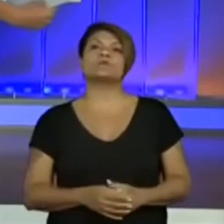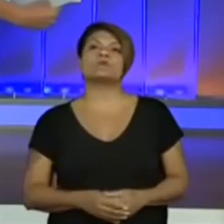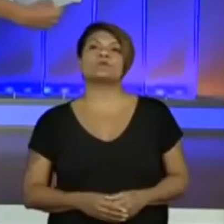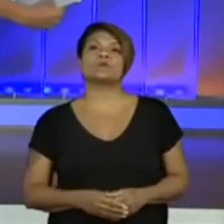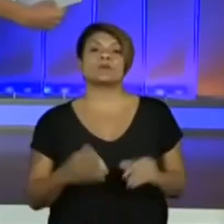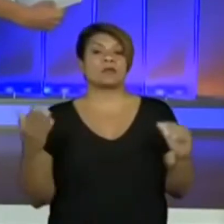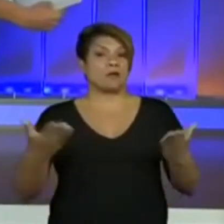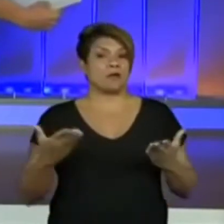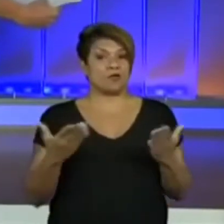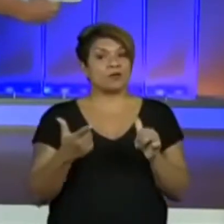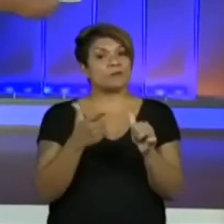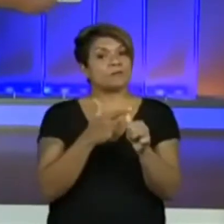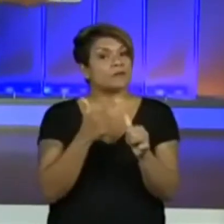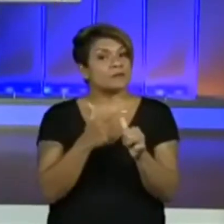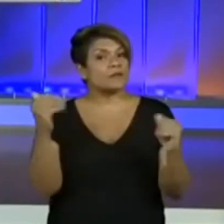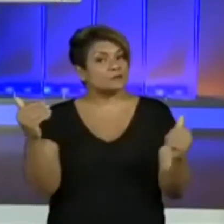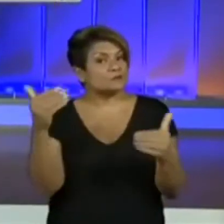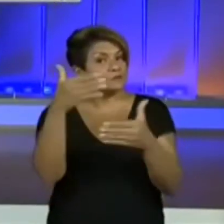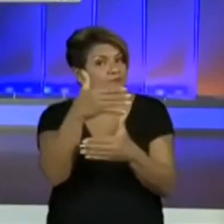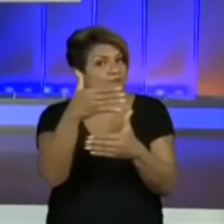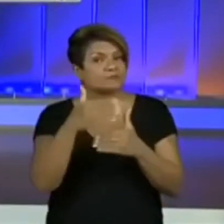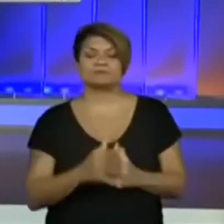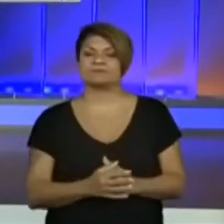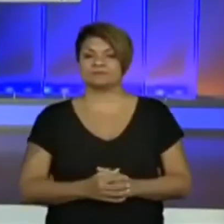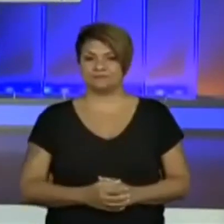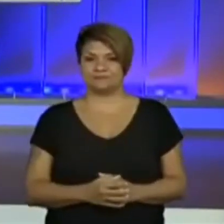Nosso primeiro slide